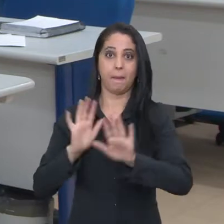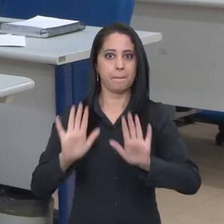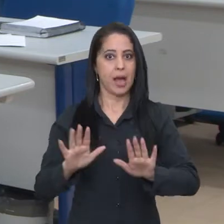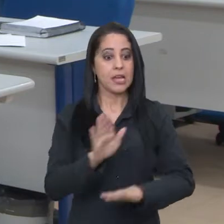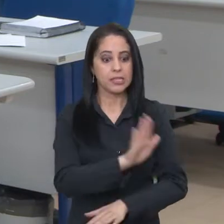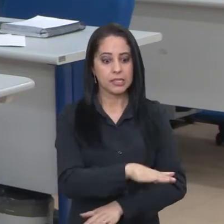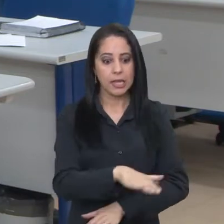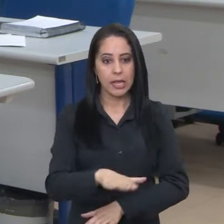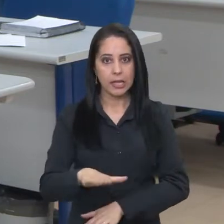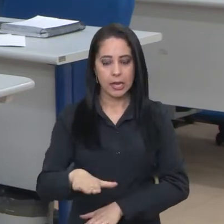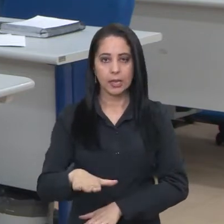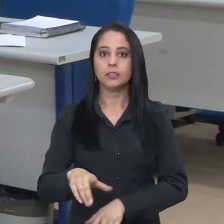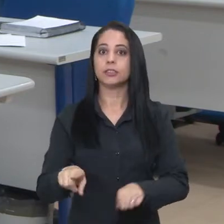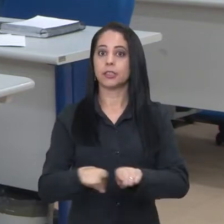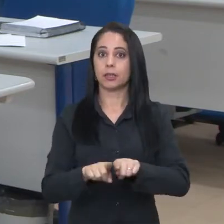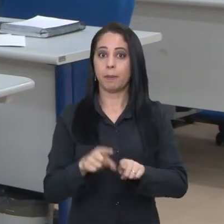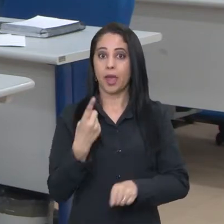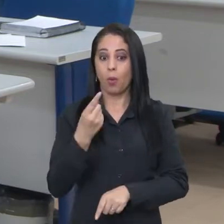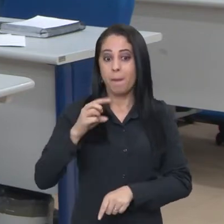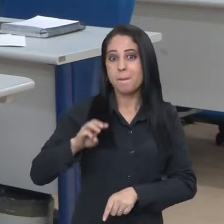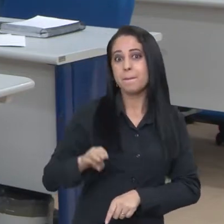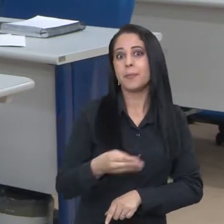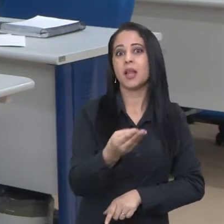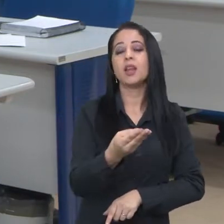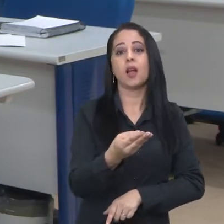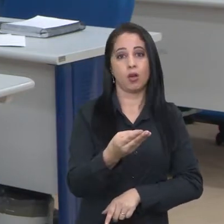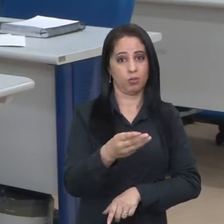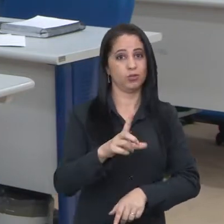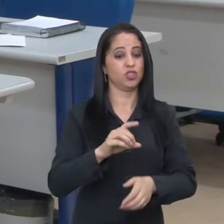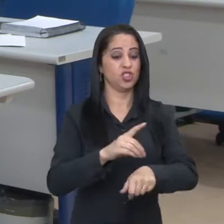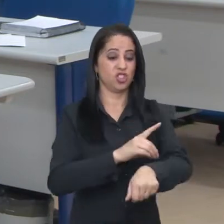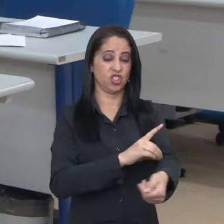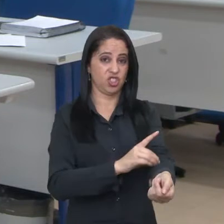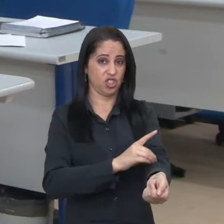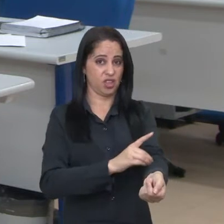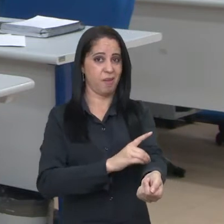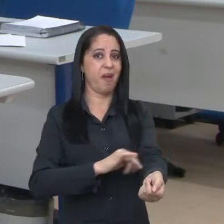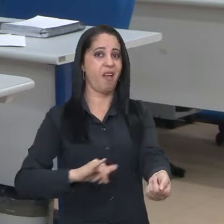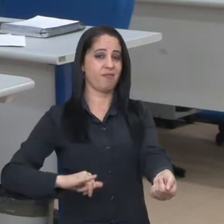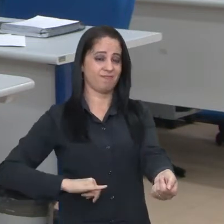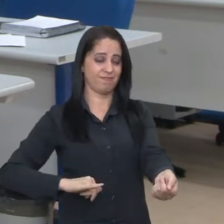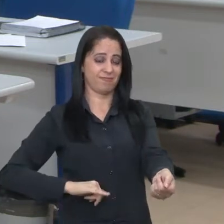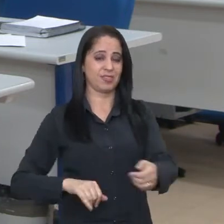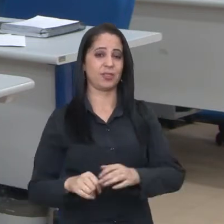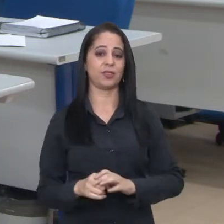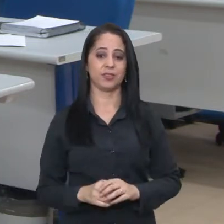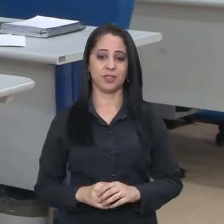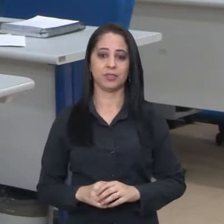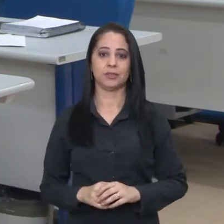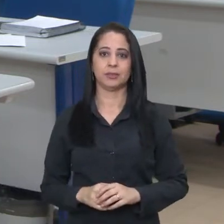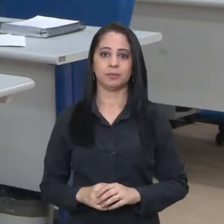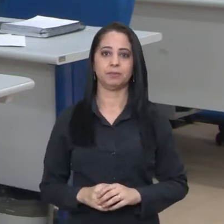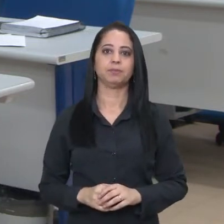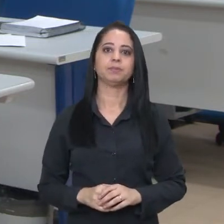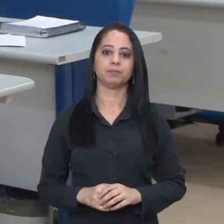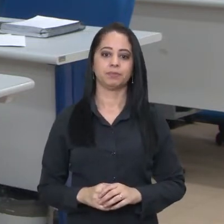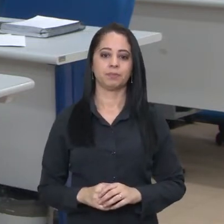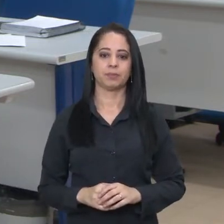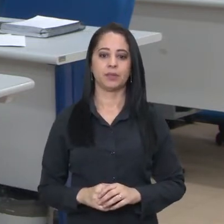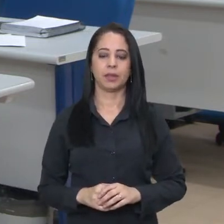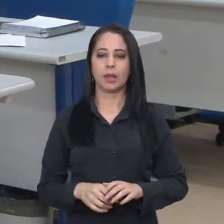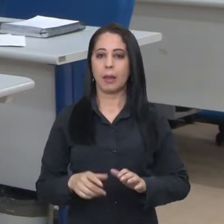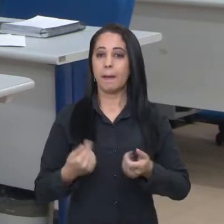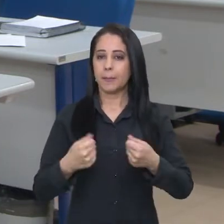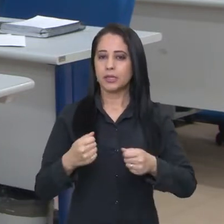da Saúde, só aqui no Brasil, cerca de 1 milhão de crianças e adolescentes também sofrem com a doença. Para o diagnóstico